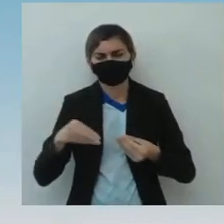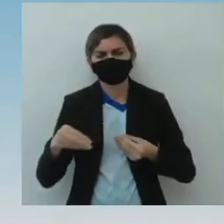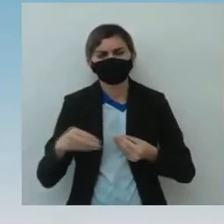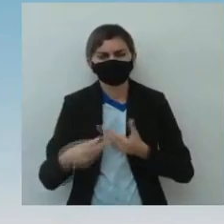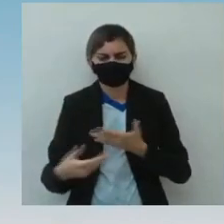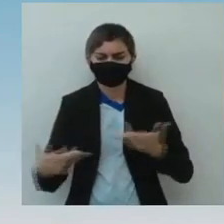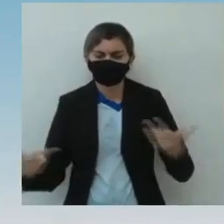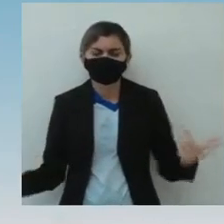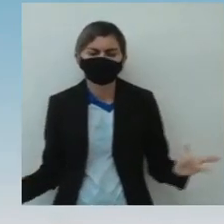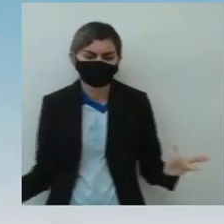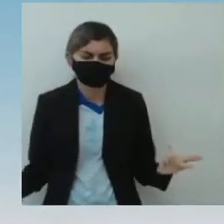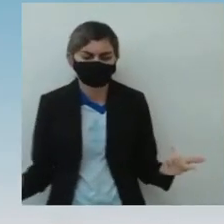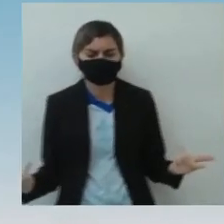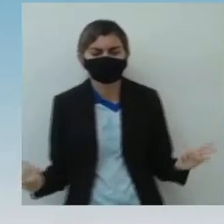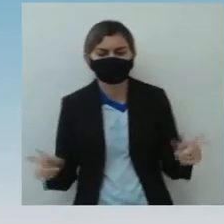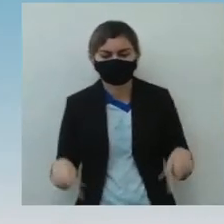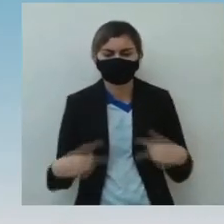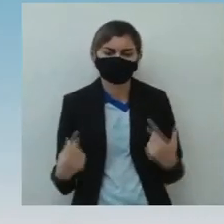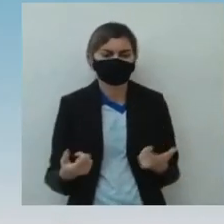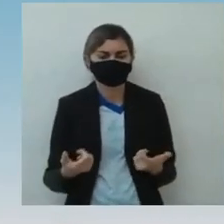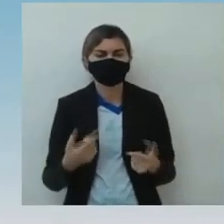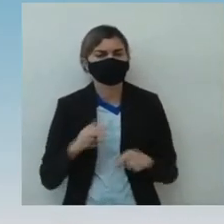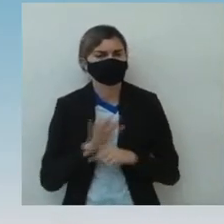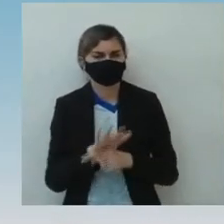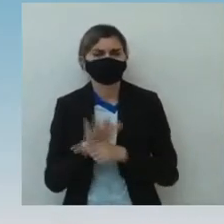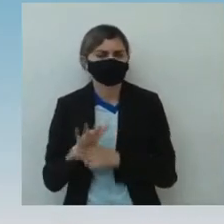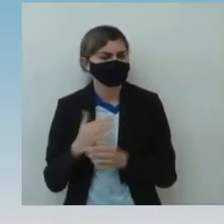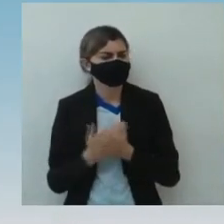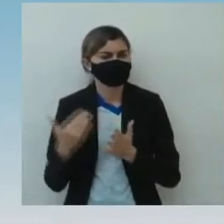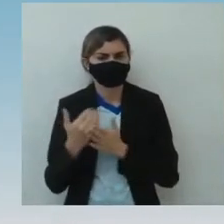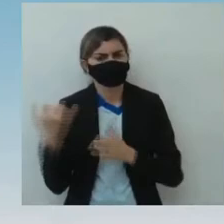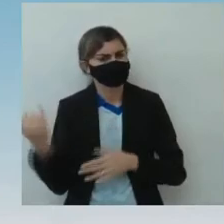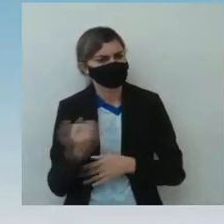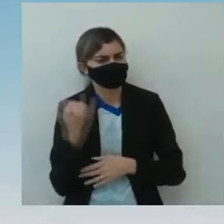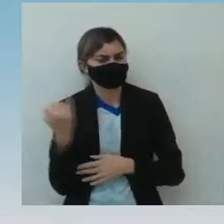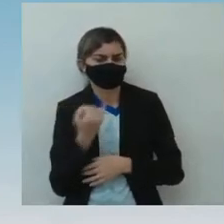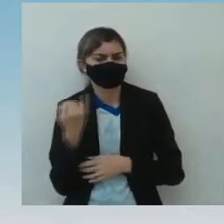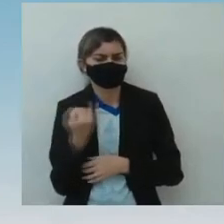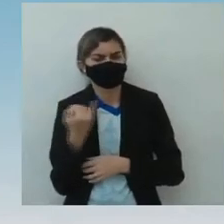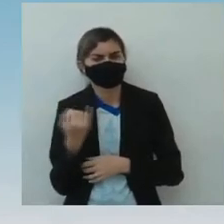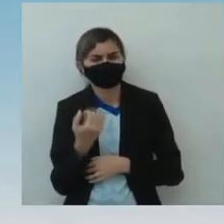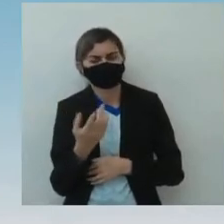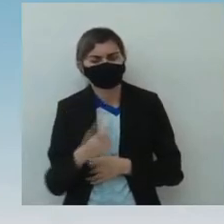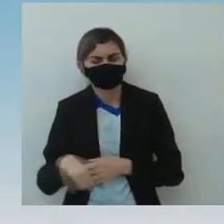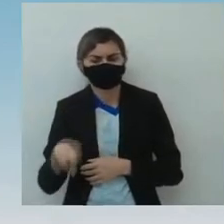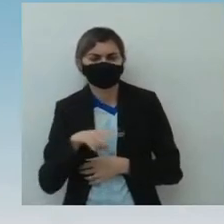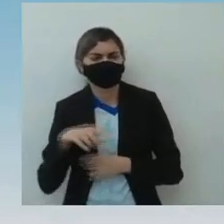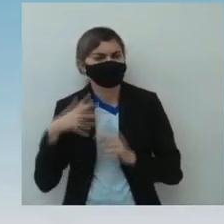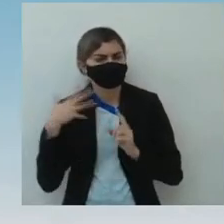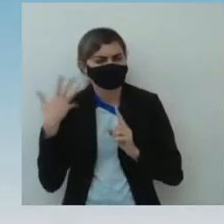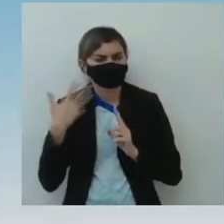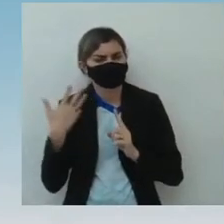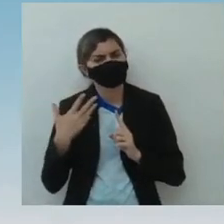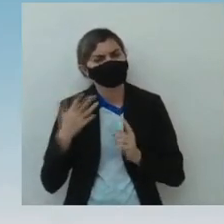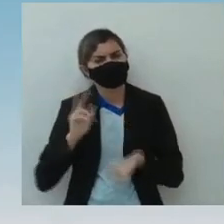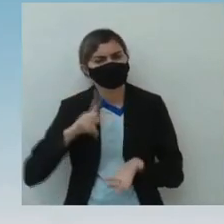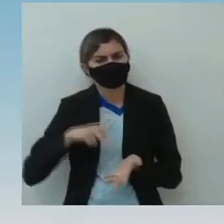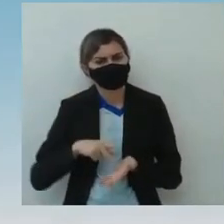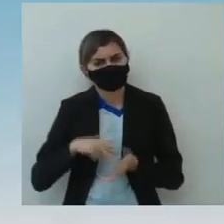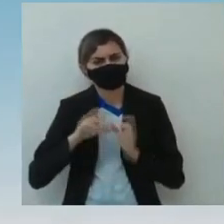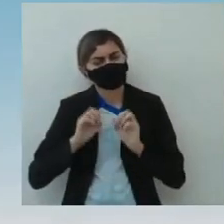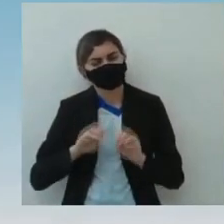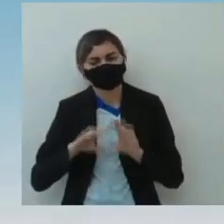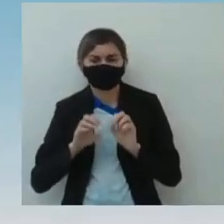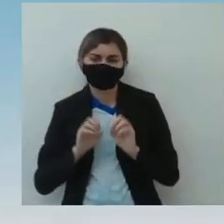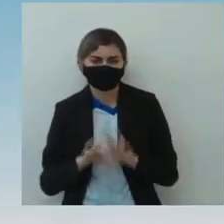né coisas que são as seus atributos mais importantes no discurso efetivo